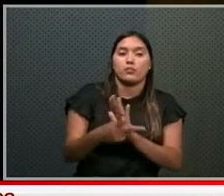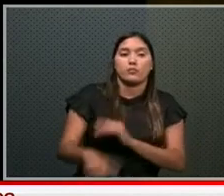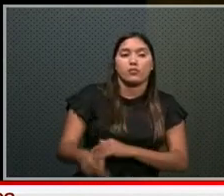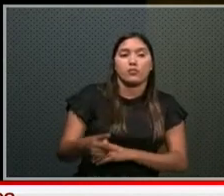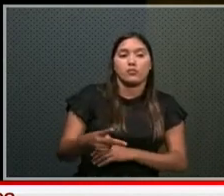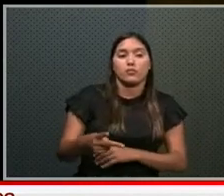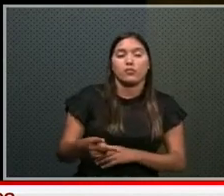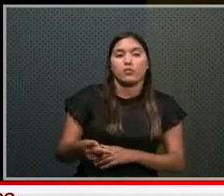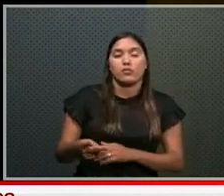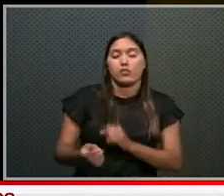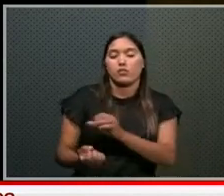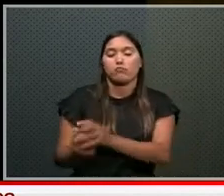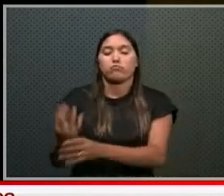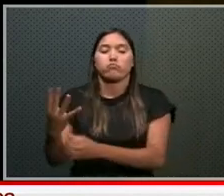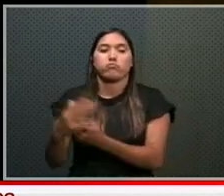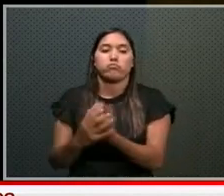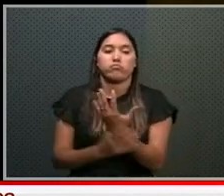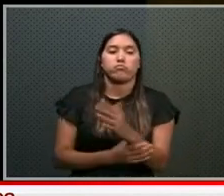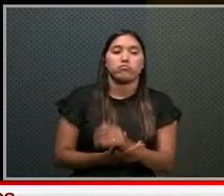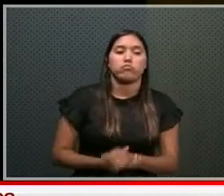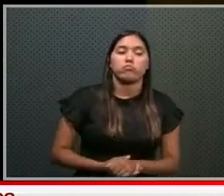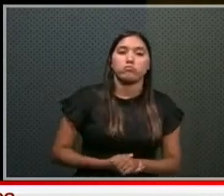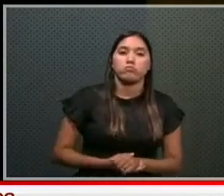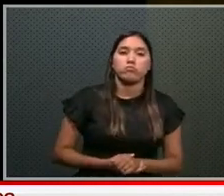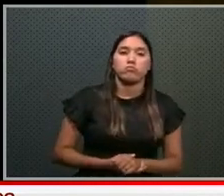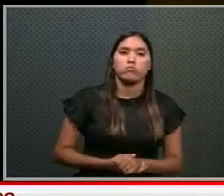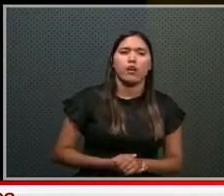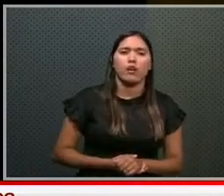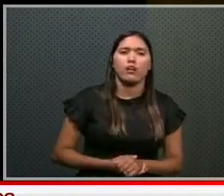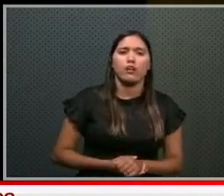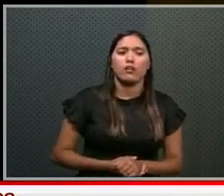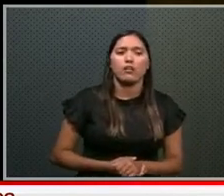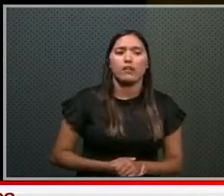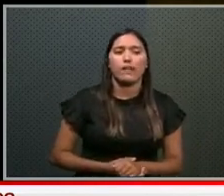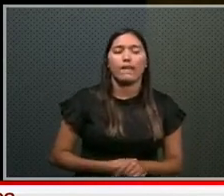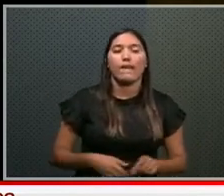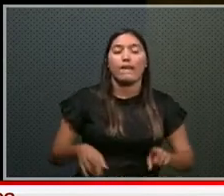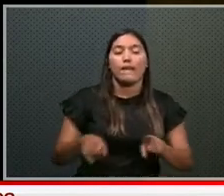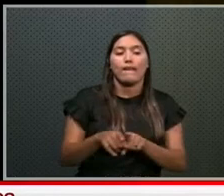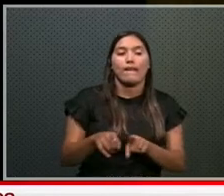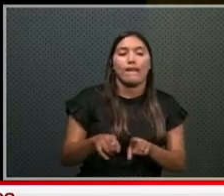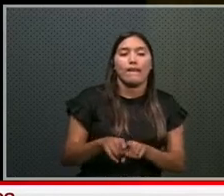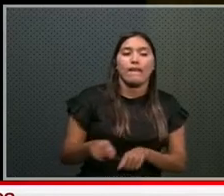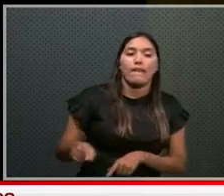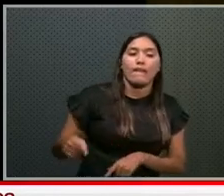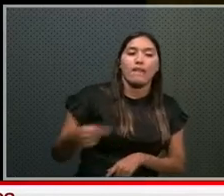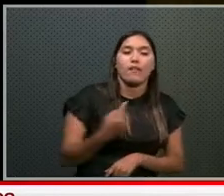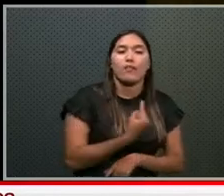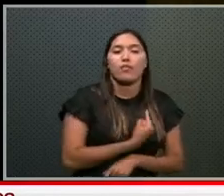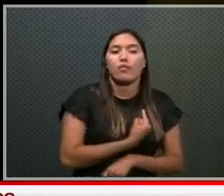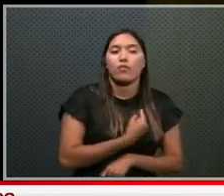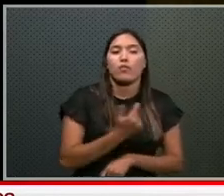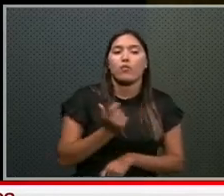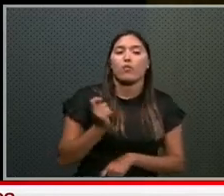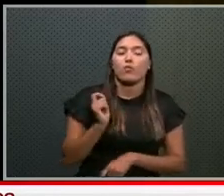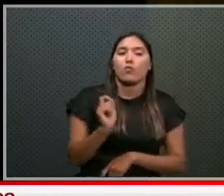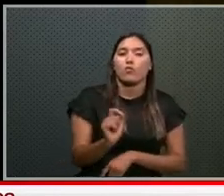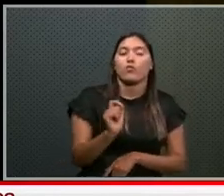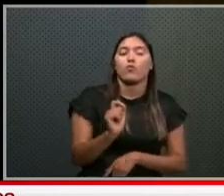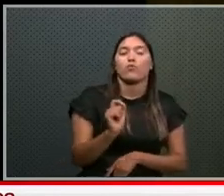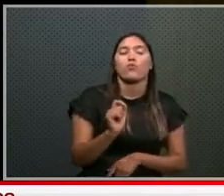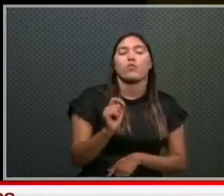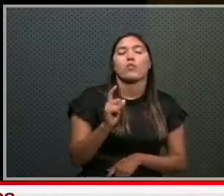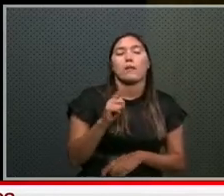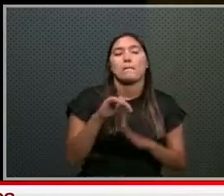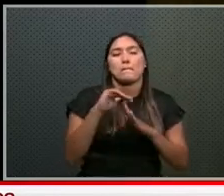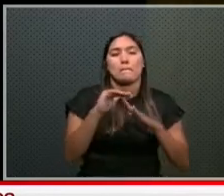é inaceitável Dutra tá aqui é uma testemunha viva nós termos plantio de mandioca com a produtividade média abaixo